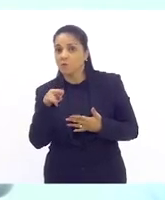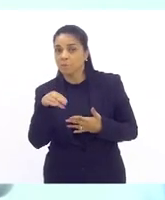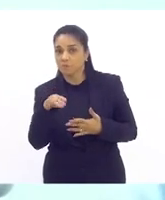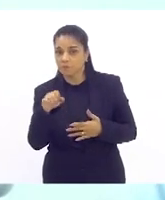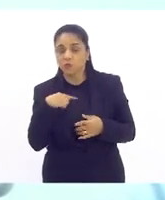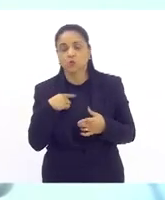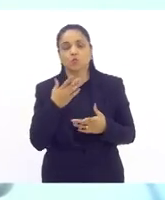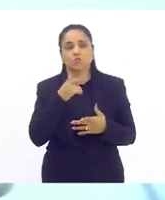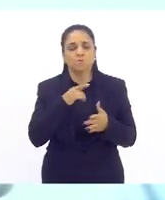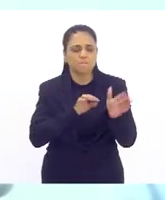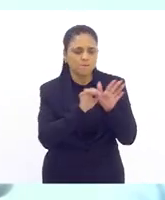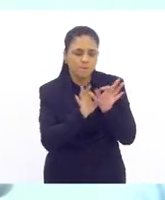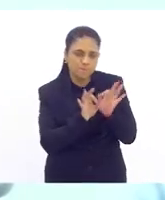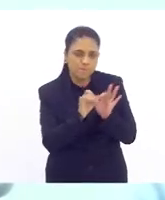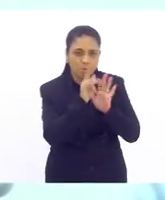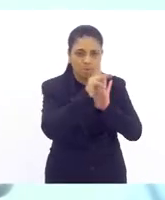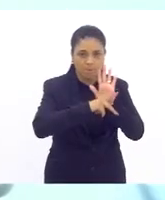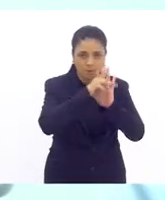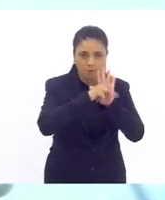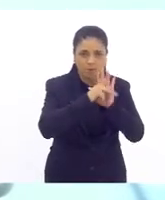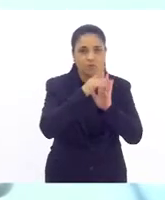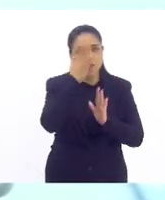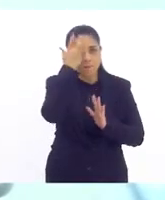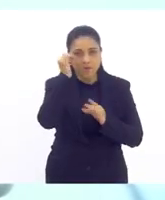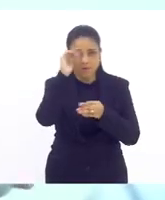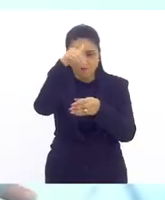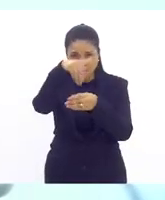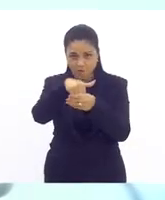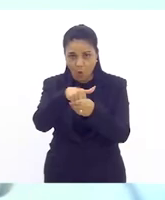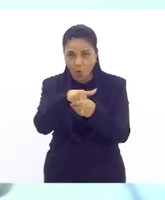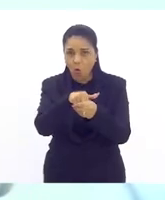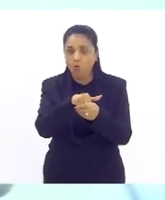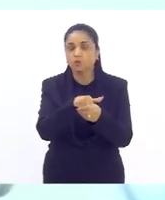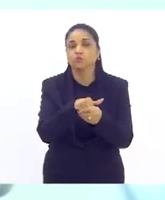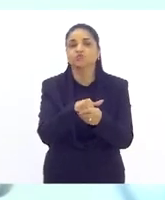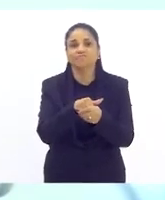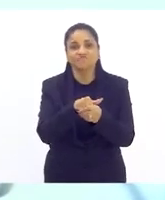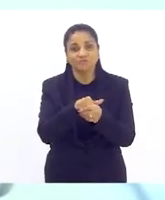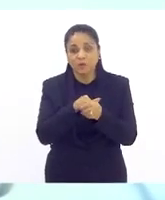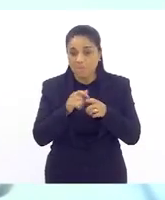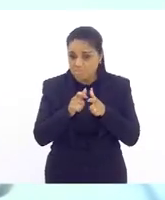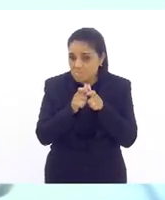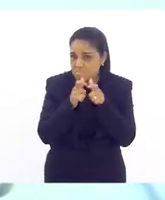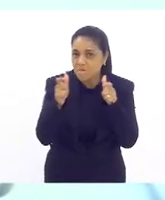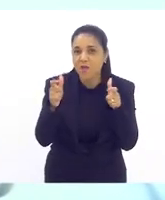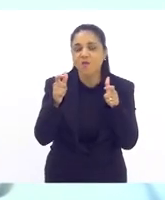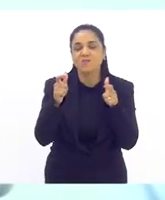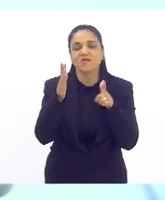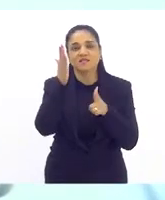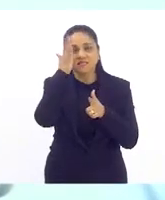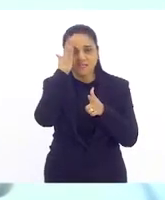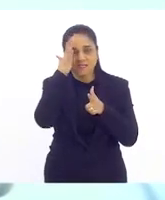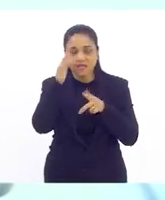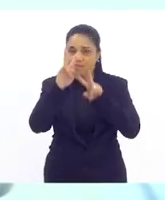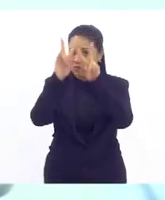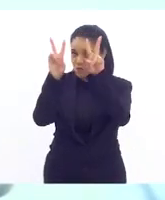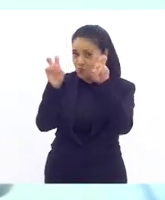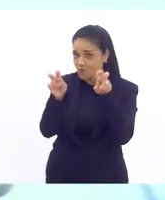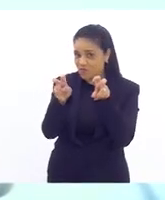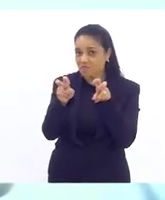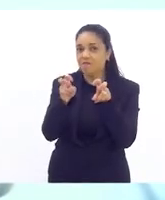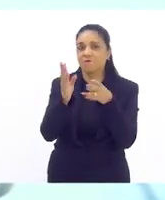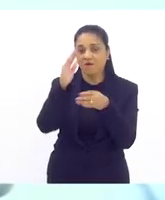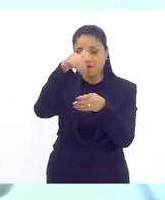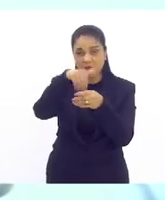vai a voto amanhã vai ser um caso raro que nós vamos ter provavelmente uma unanimidade dos que sabem do assunto né sempre vão haver